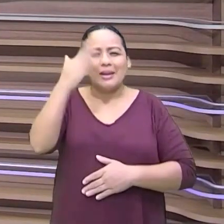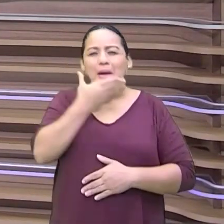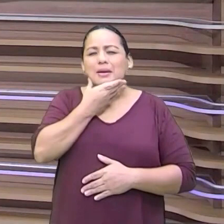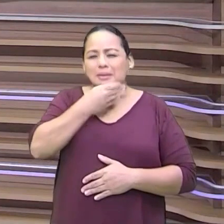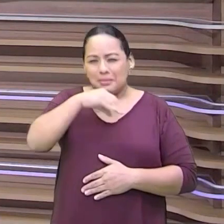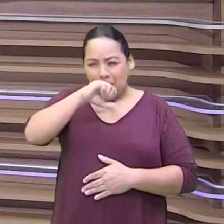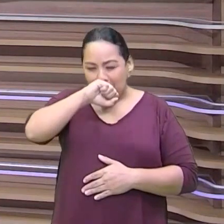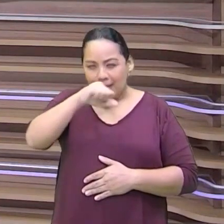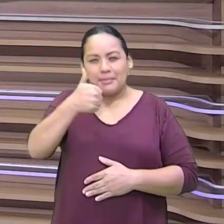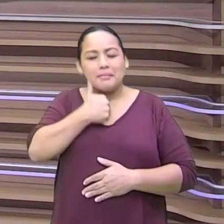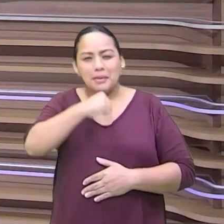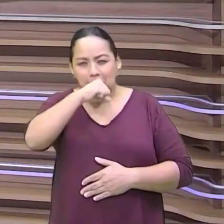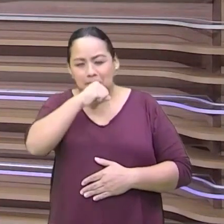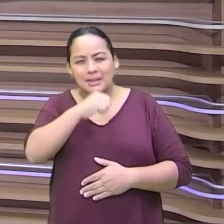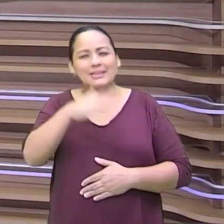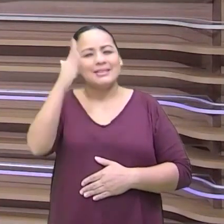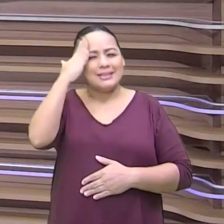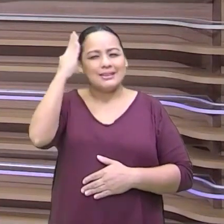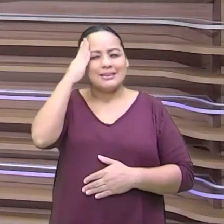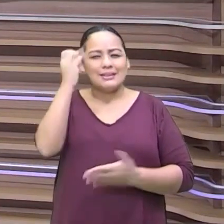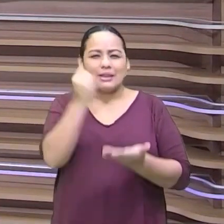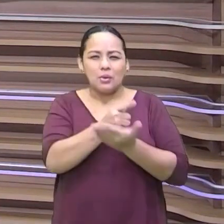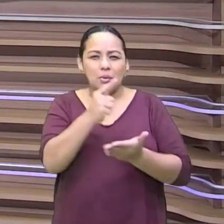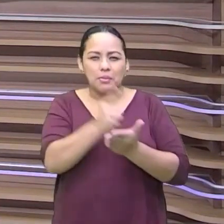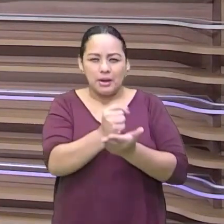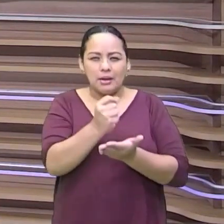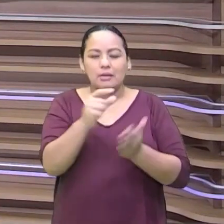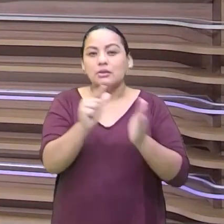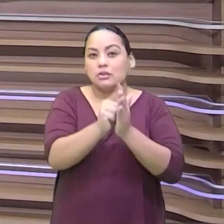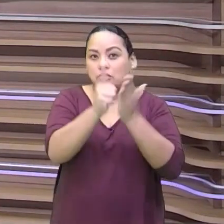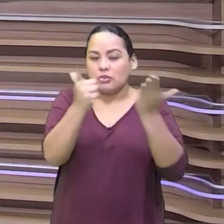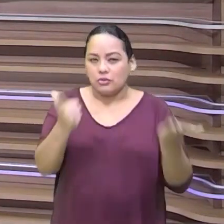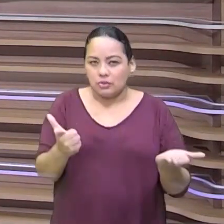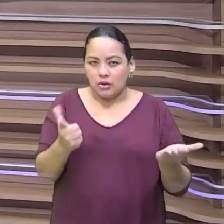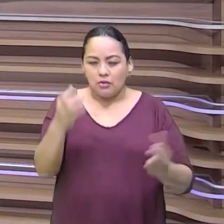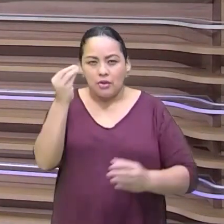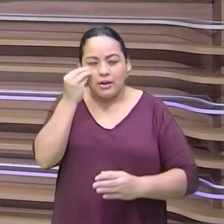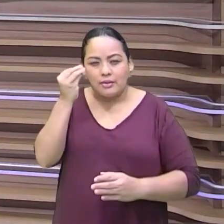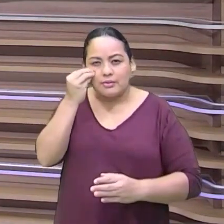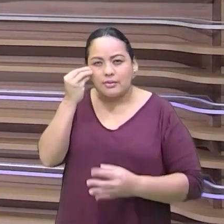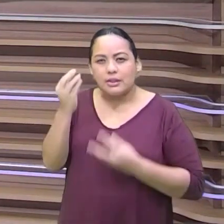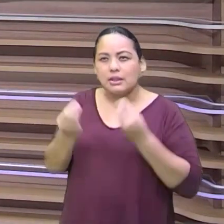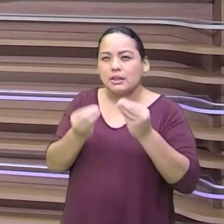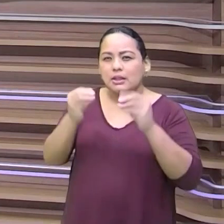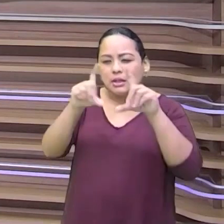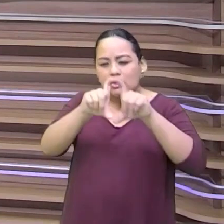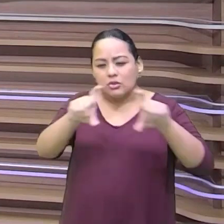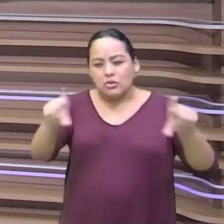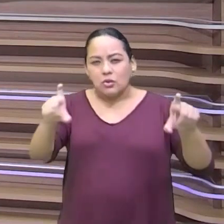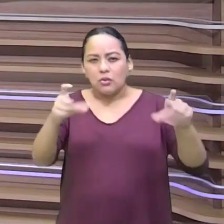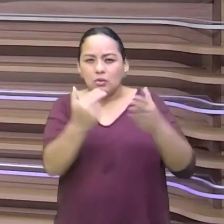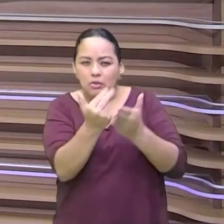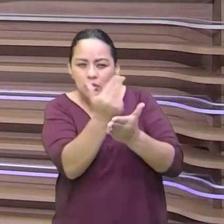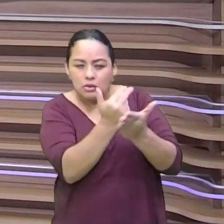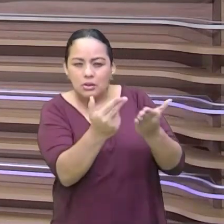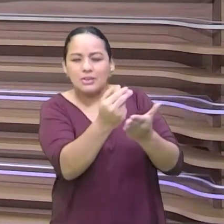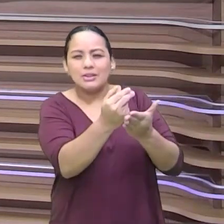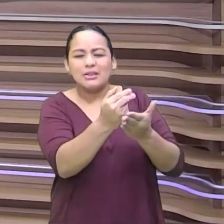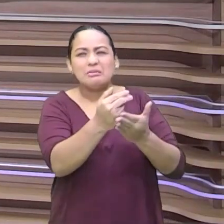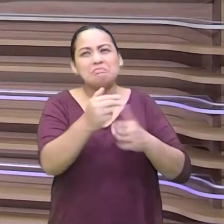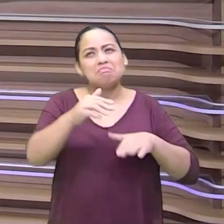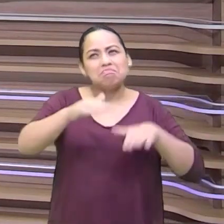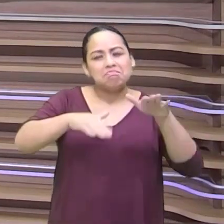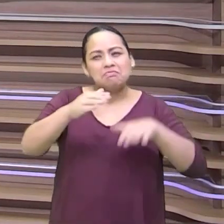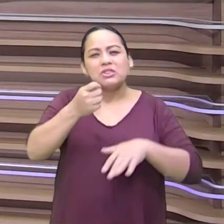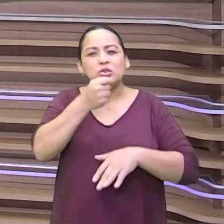mãe, quando compra um jornal, jornal exatamente, ele vai ver ali, né, aquelas tirinhas, seja ela humorística